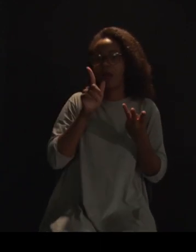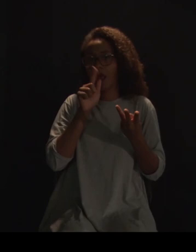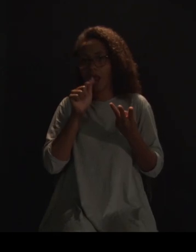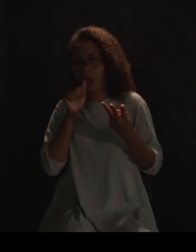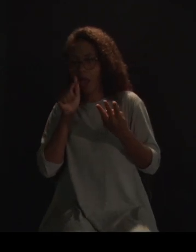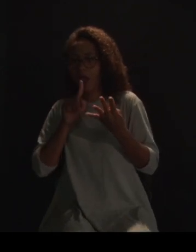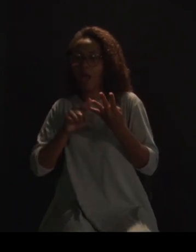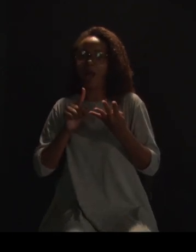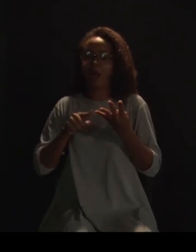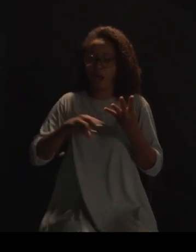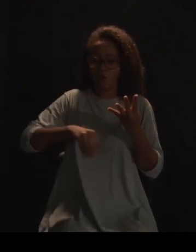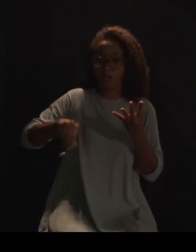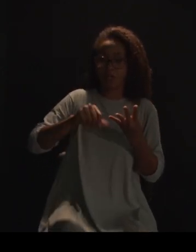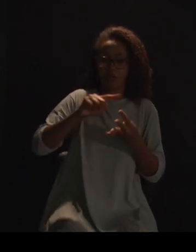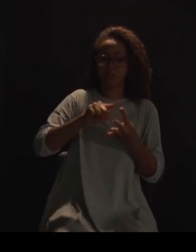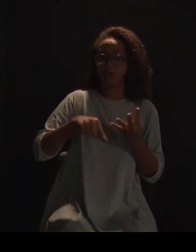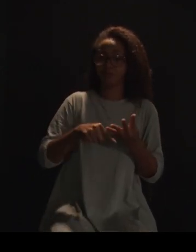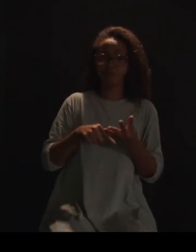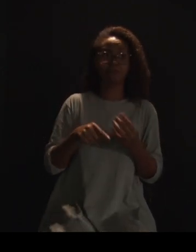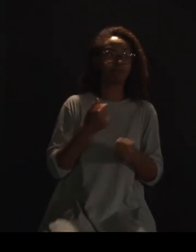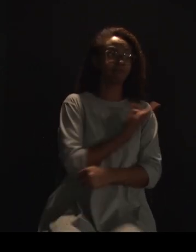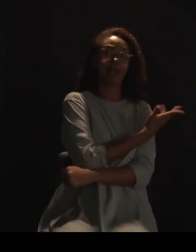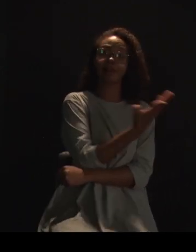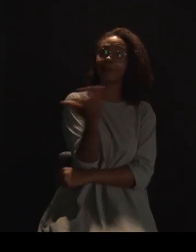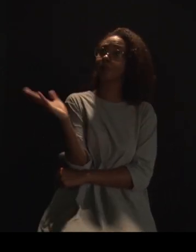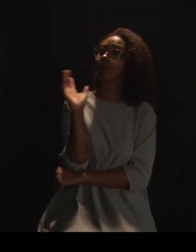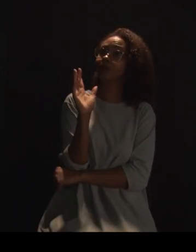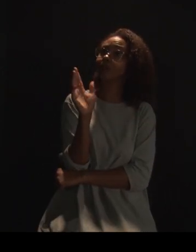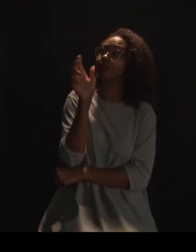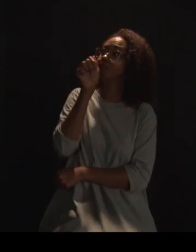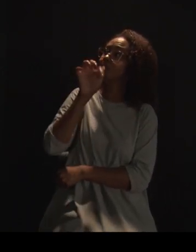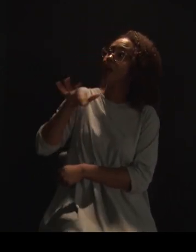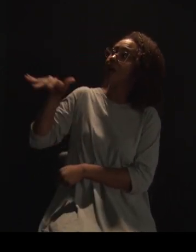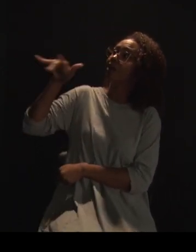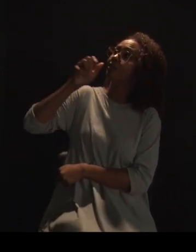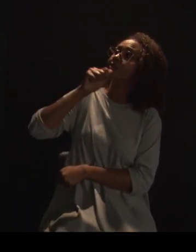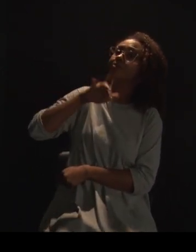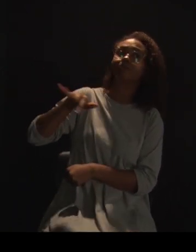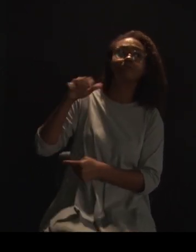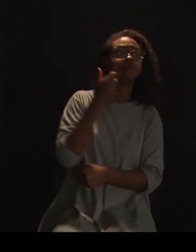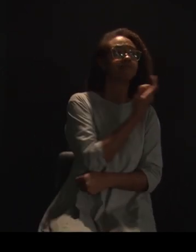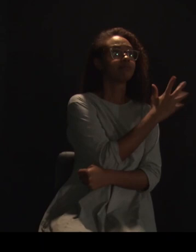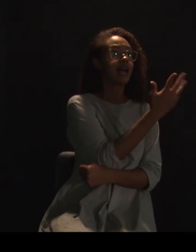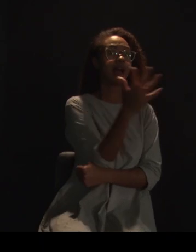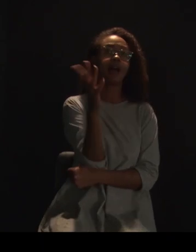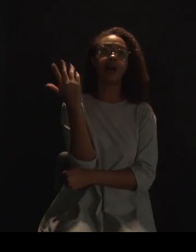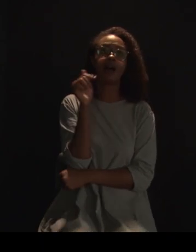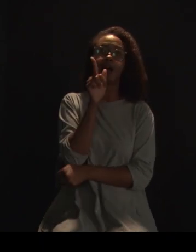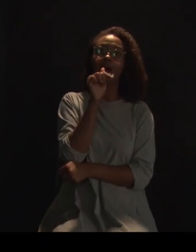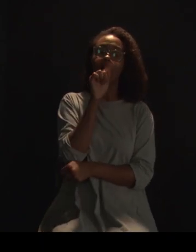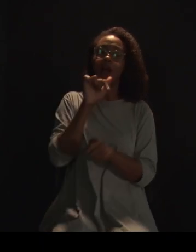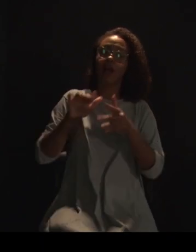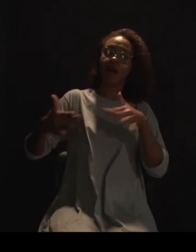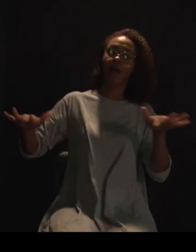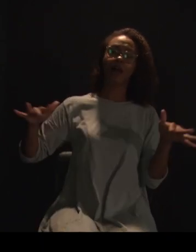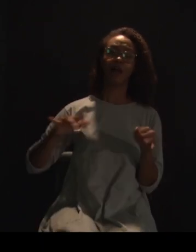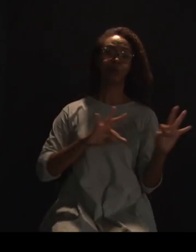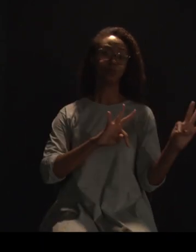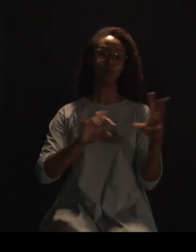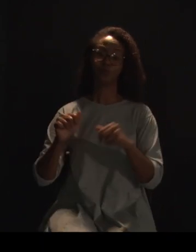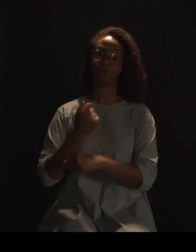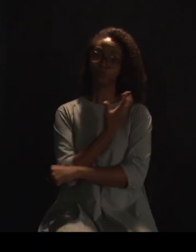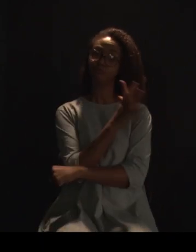nós respeitamos e tá aí a natureza que o ar né ao ar às árvore e água tudo essas coisas da natureza